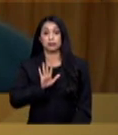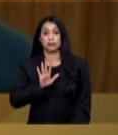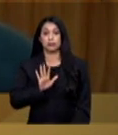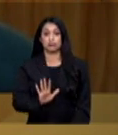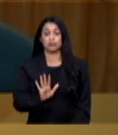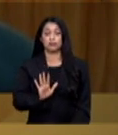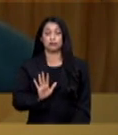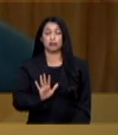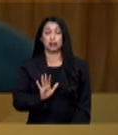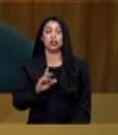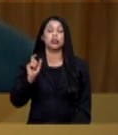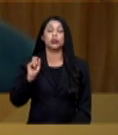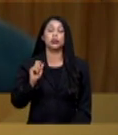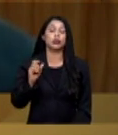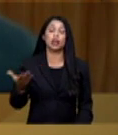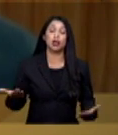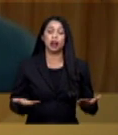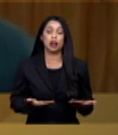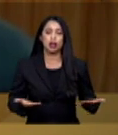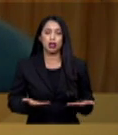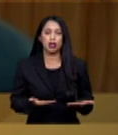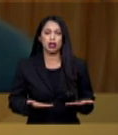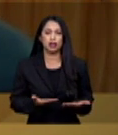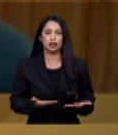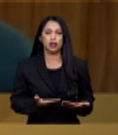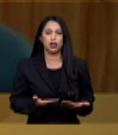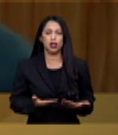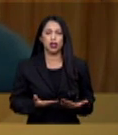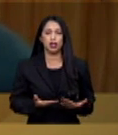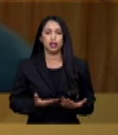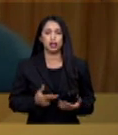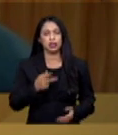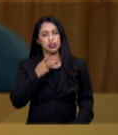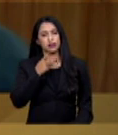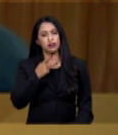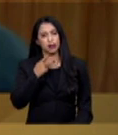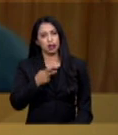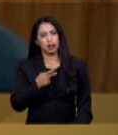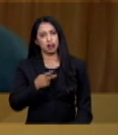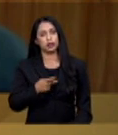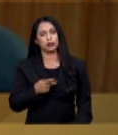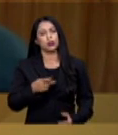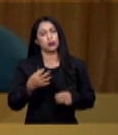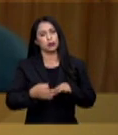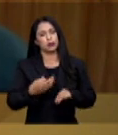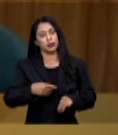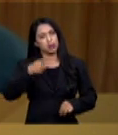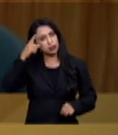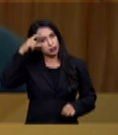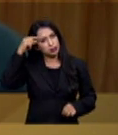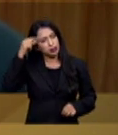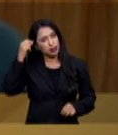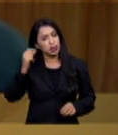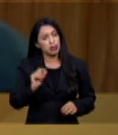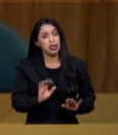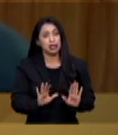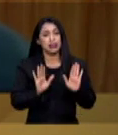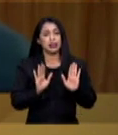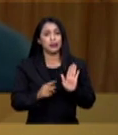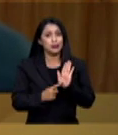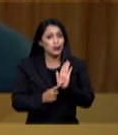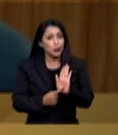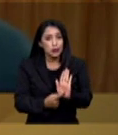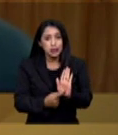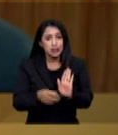esse argumento que agora, digamos assim, é enfatizado pelo ministro Luiz Roberto, que os fatos às vezes gritam,